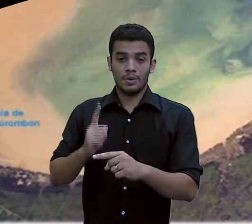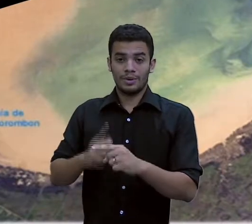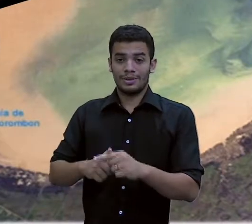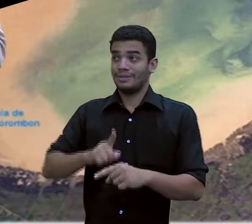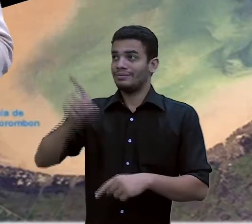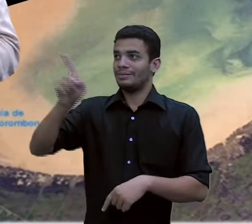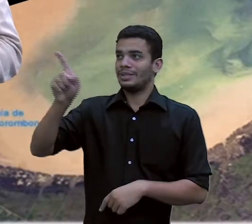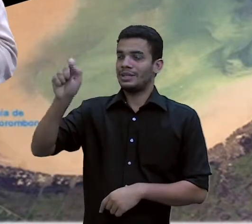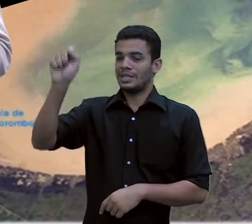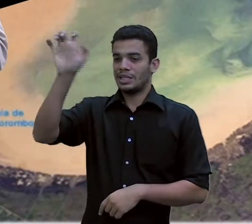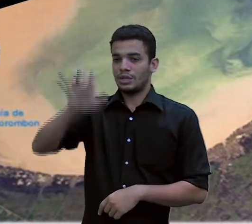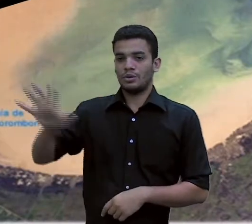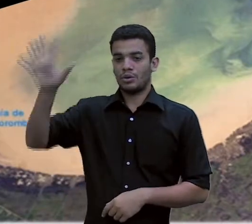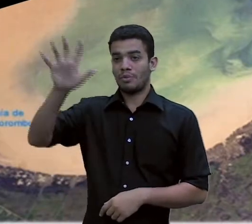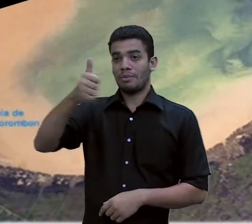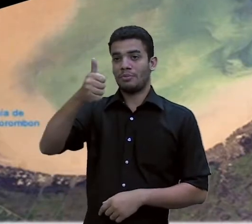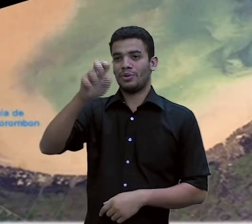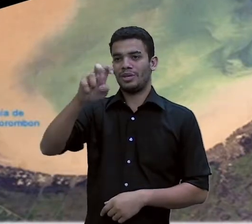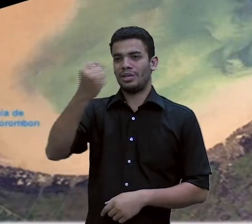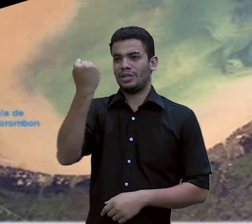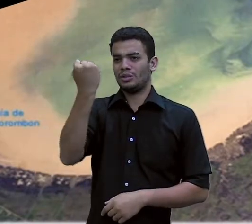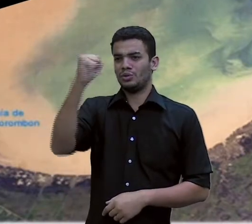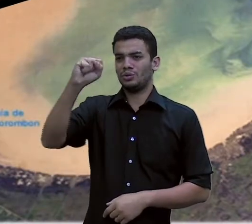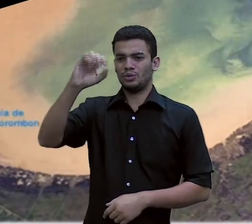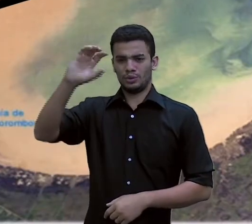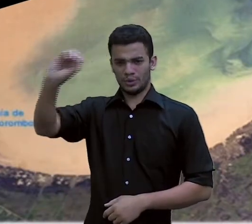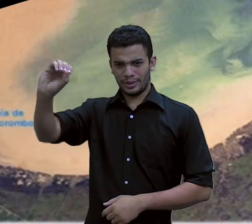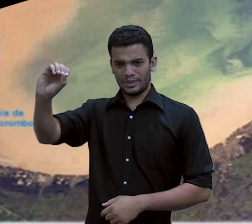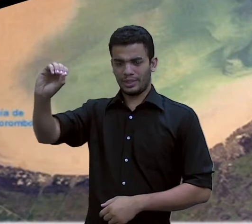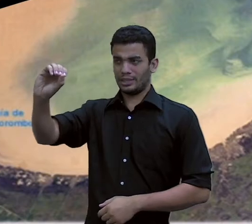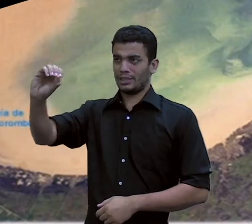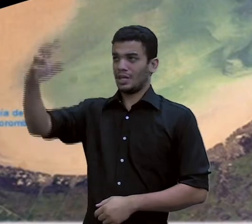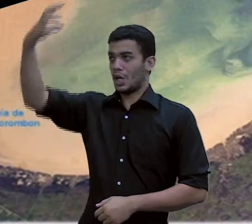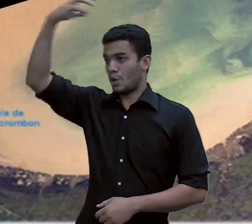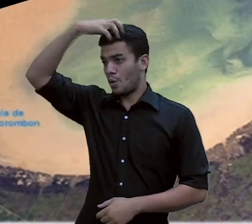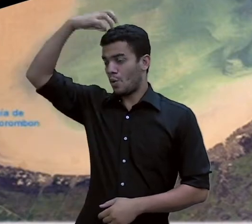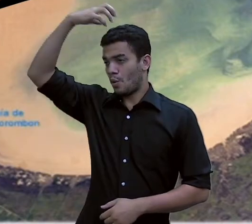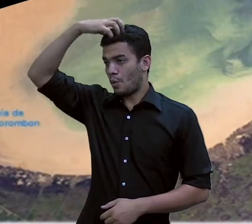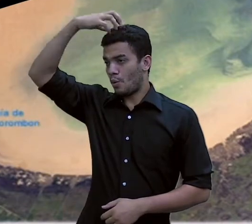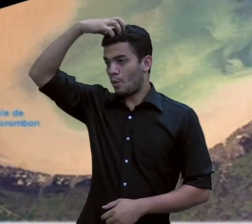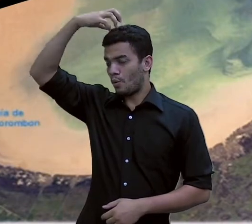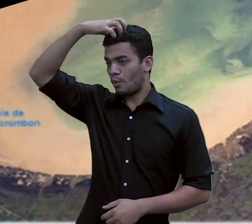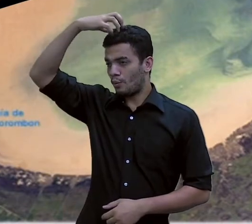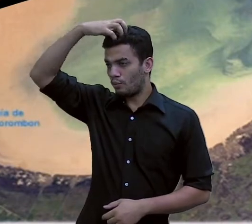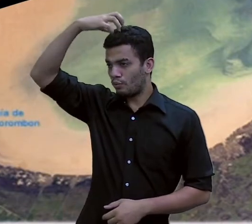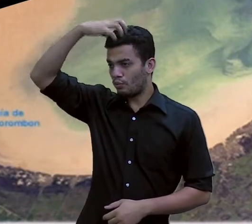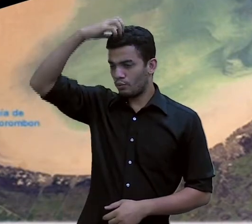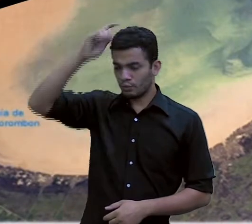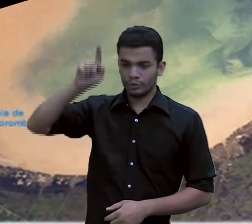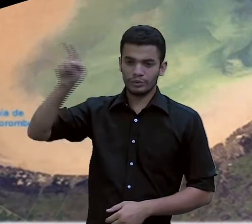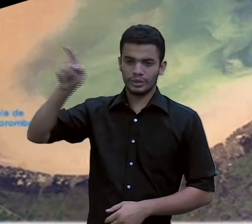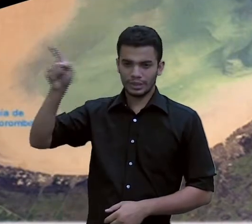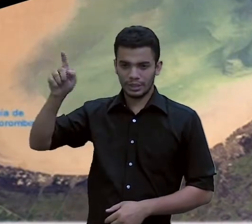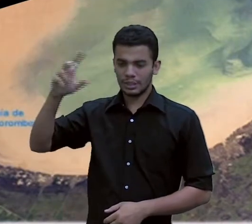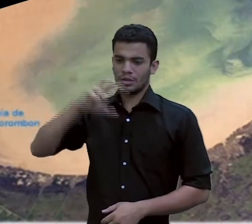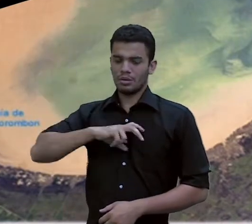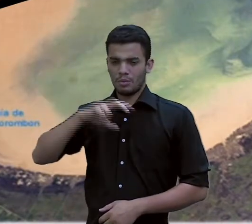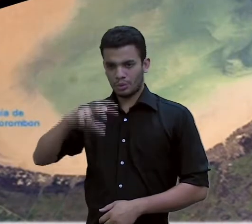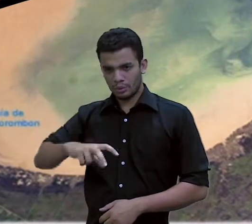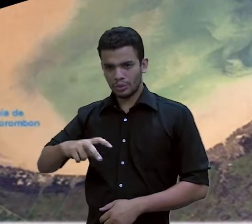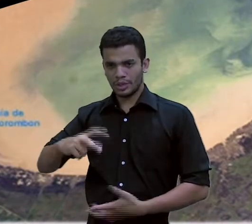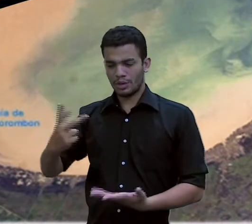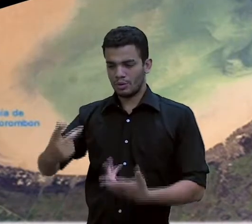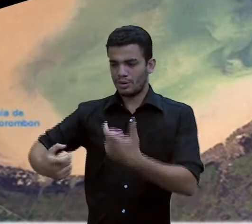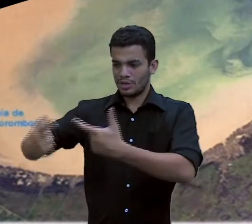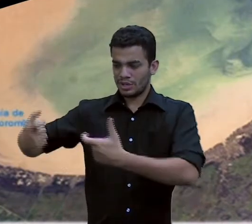rei espanhol Filipe II reclamou a coroa vizinha dos portugueses. Portugal e suas colônias ficaram incorporadas à